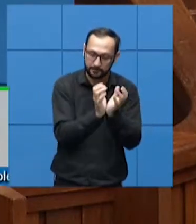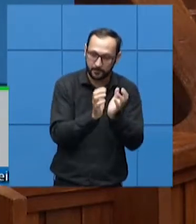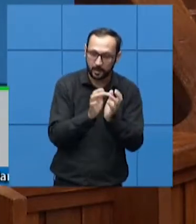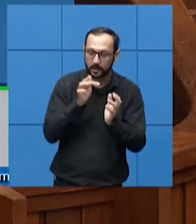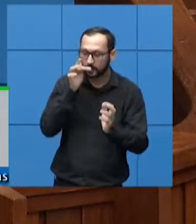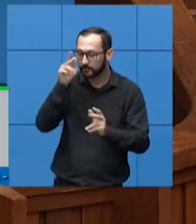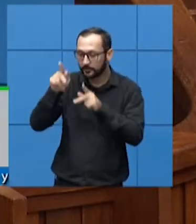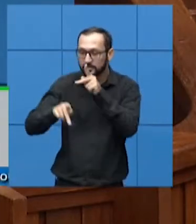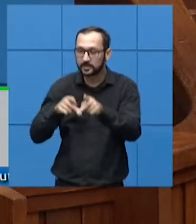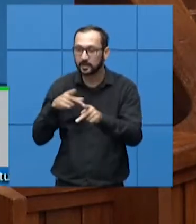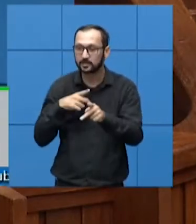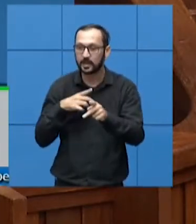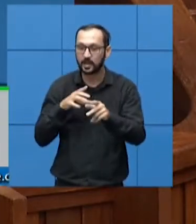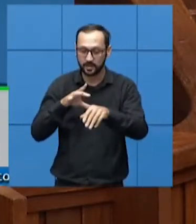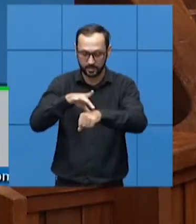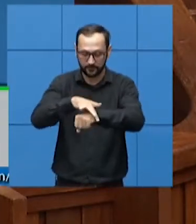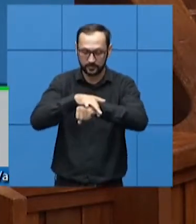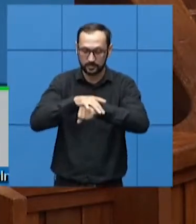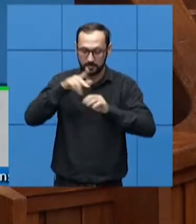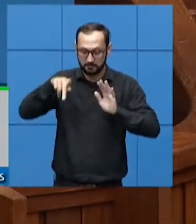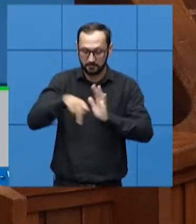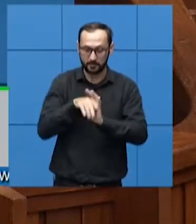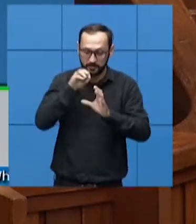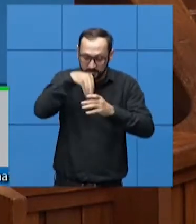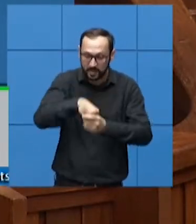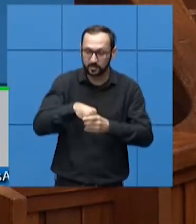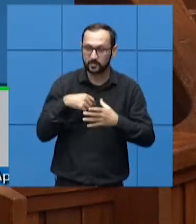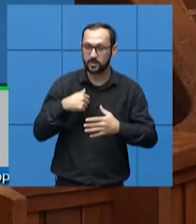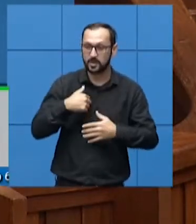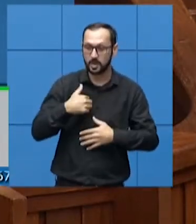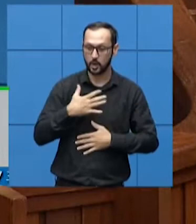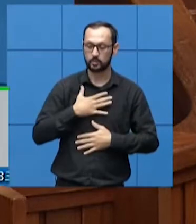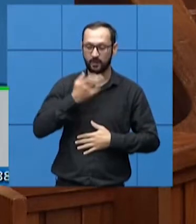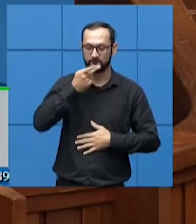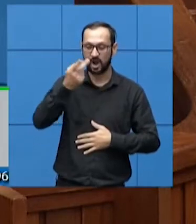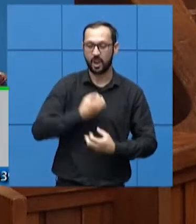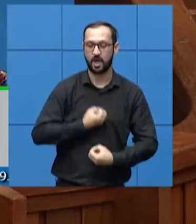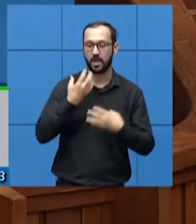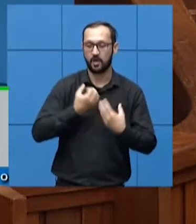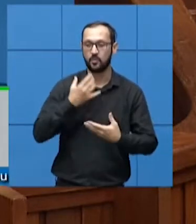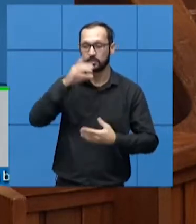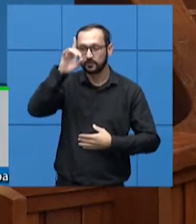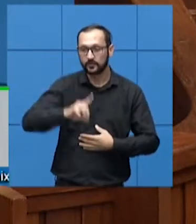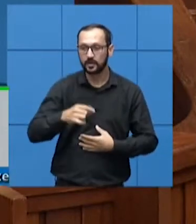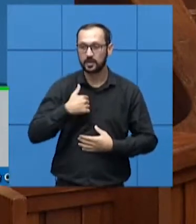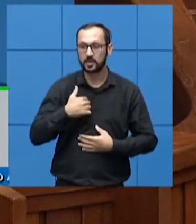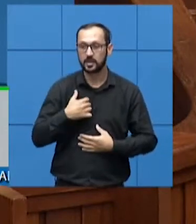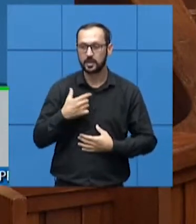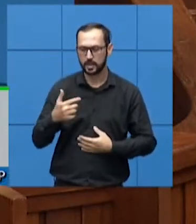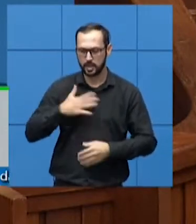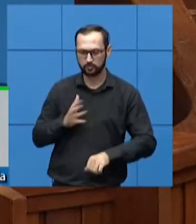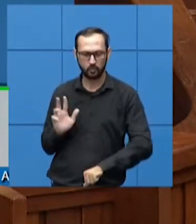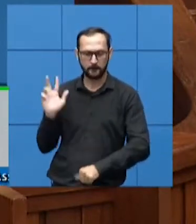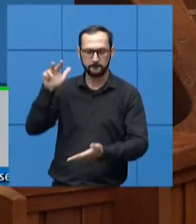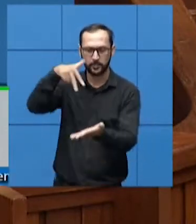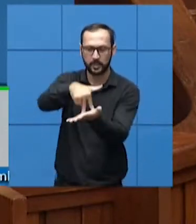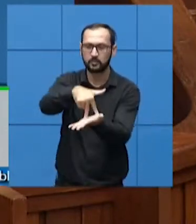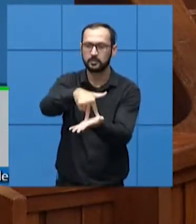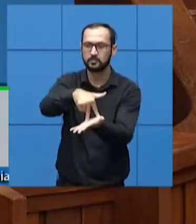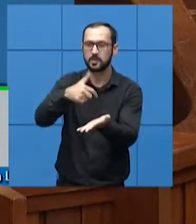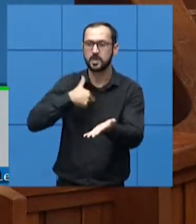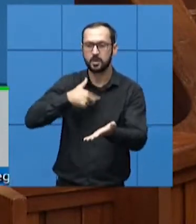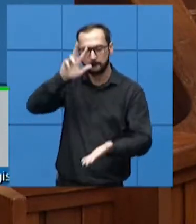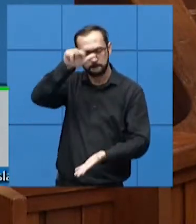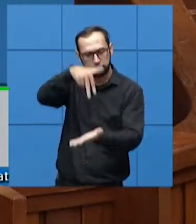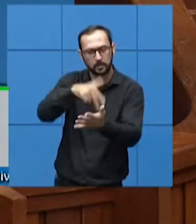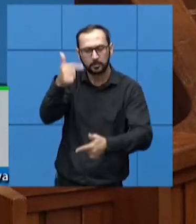associações Pestalozzi, porque a nossa meta é que a pessoa com deficiência e suas famílias, eles assumam o protagonismo diante